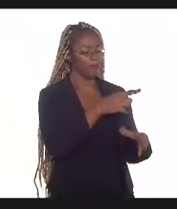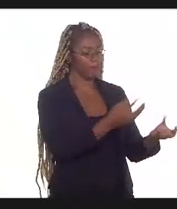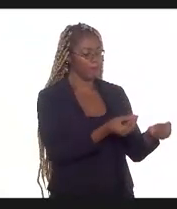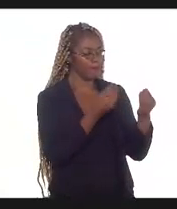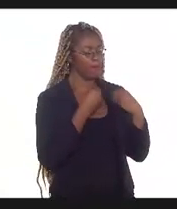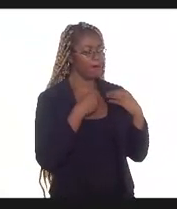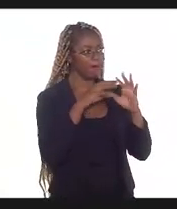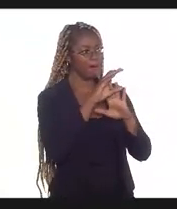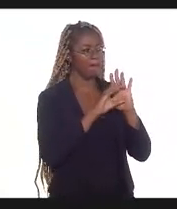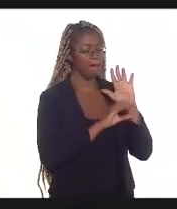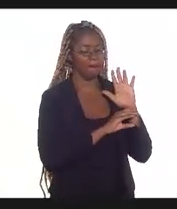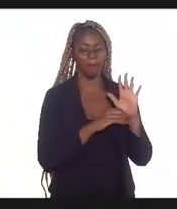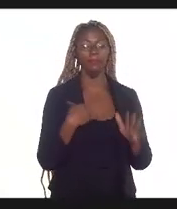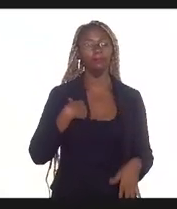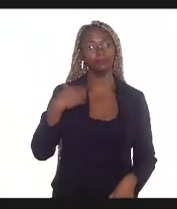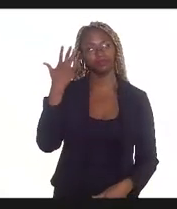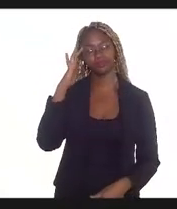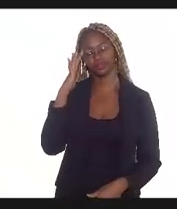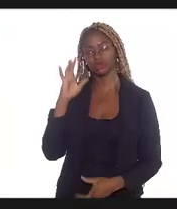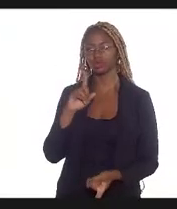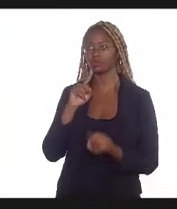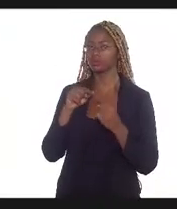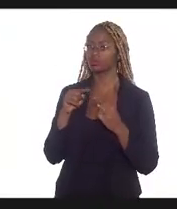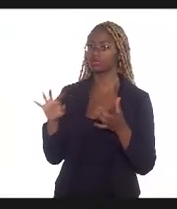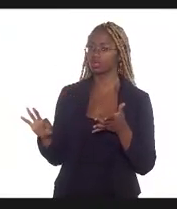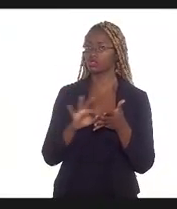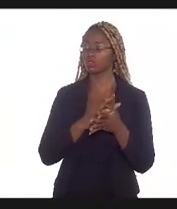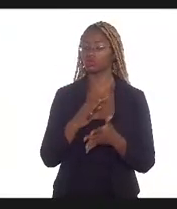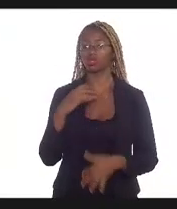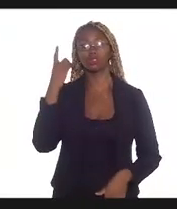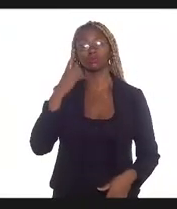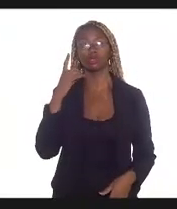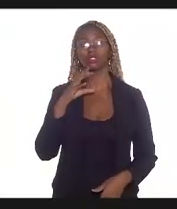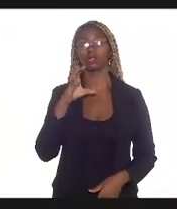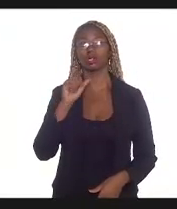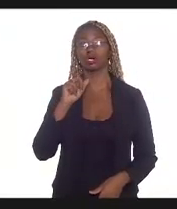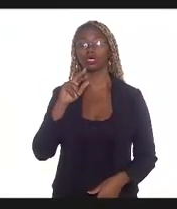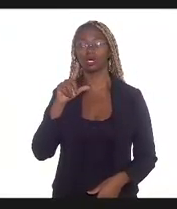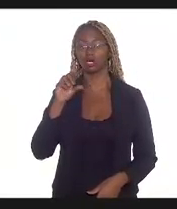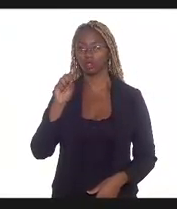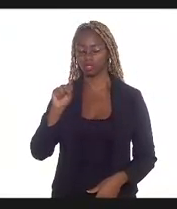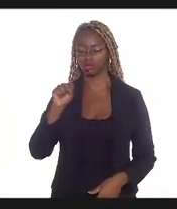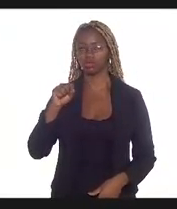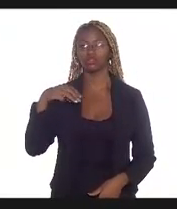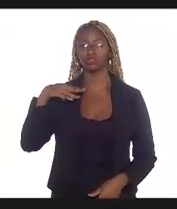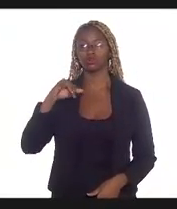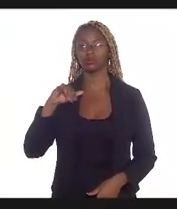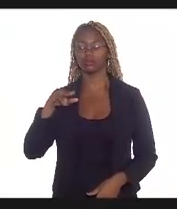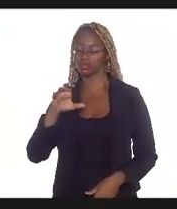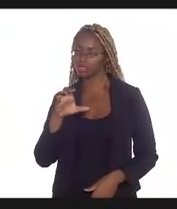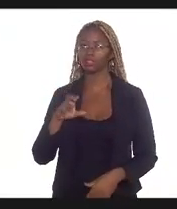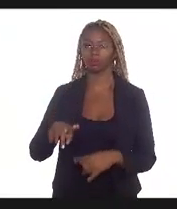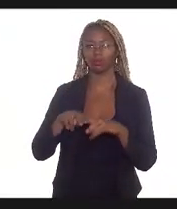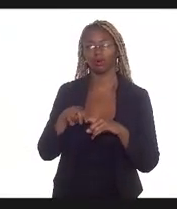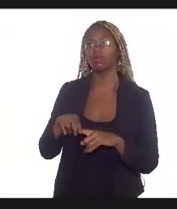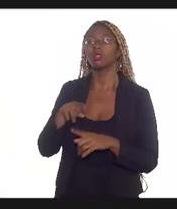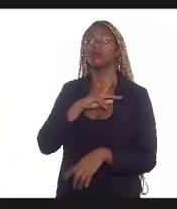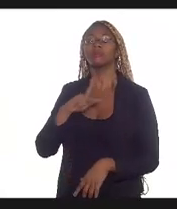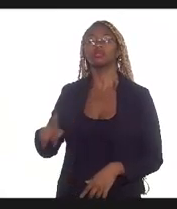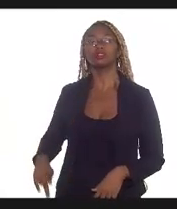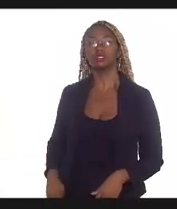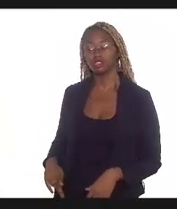e acho que cabe aqui a assinatura do deputado Carlos Mim, que é o presidente do Cumpra-se, e pedindo essa deferência